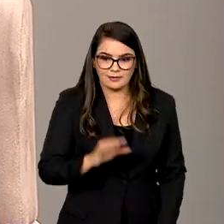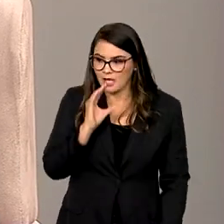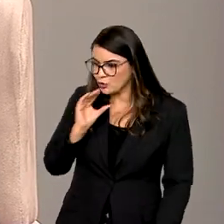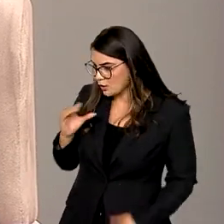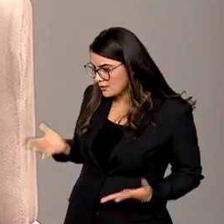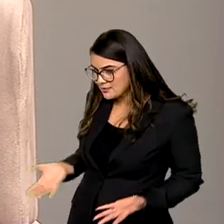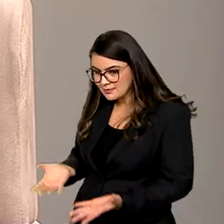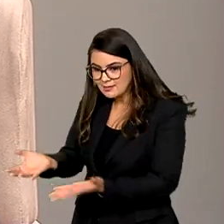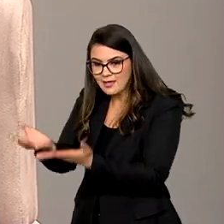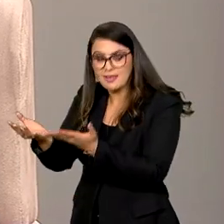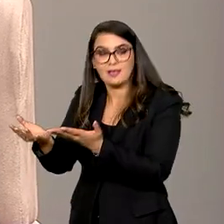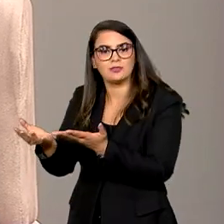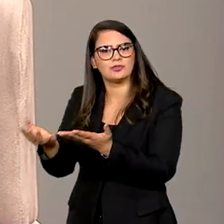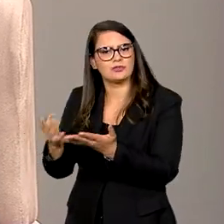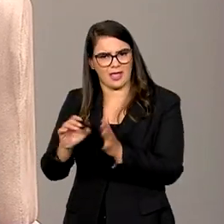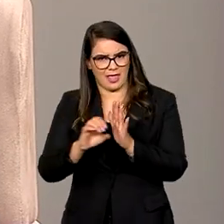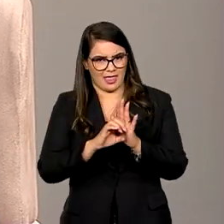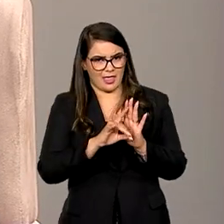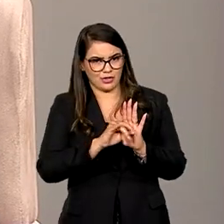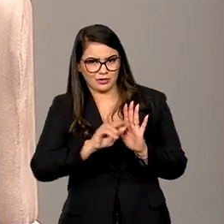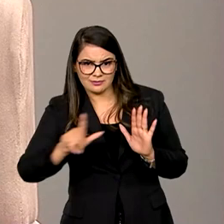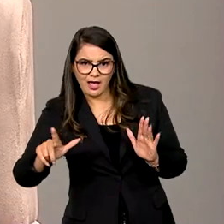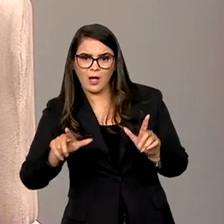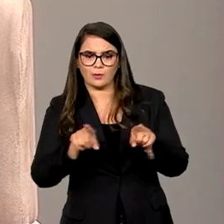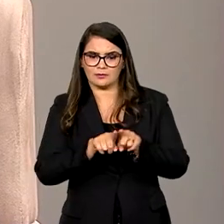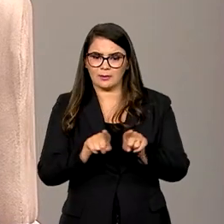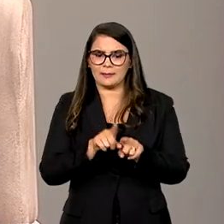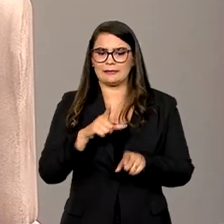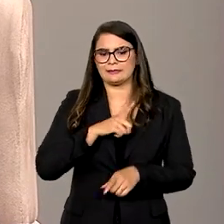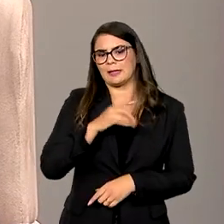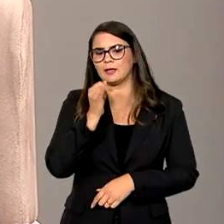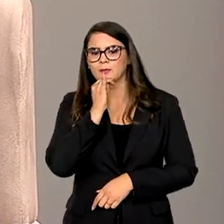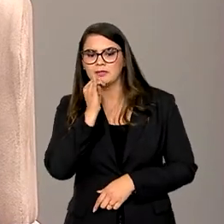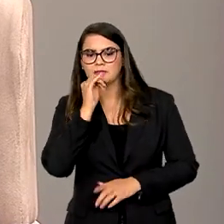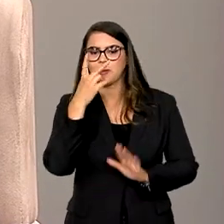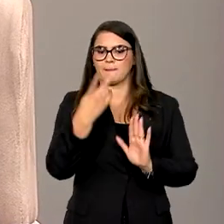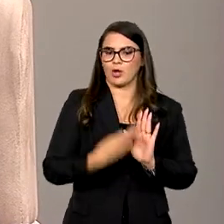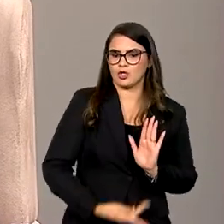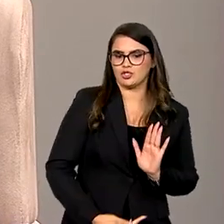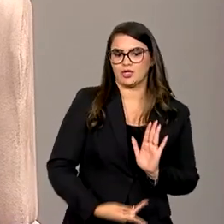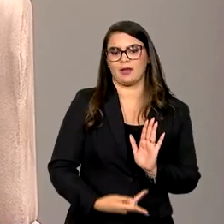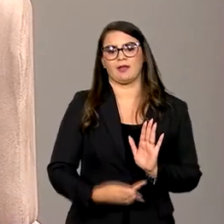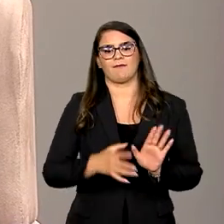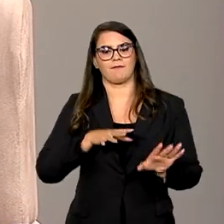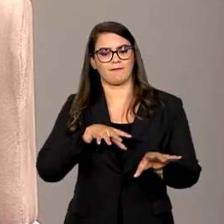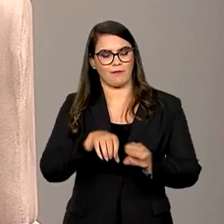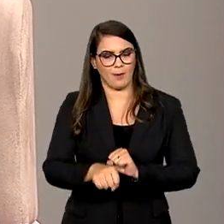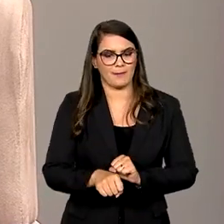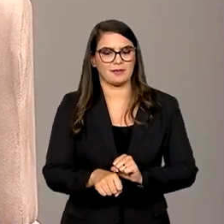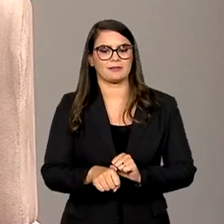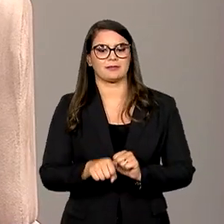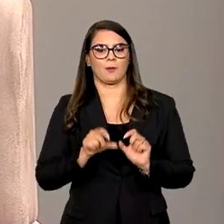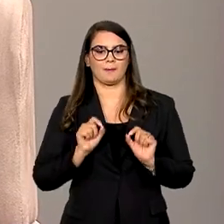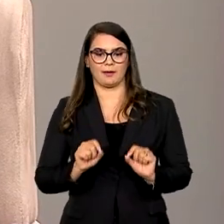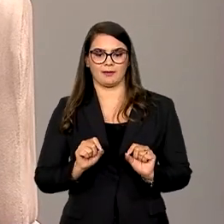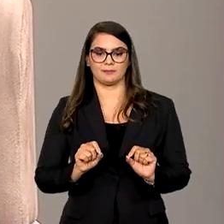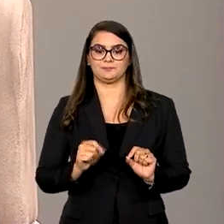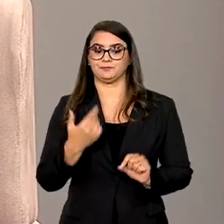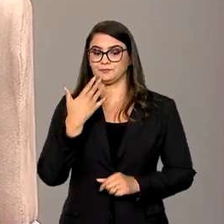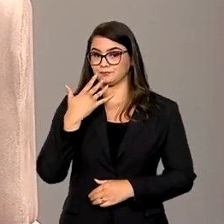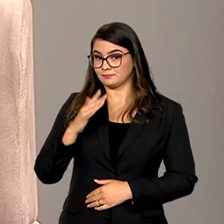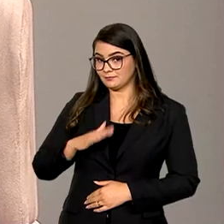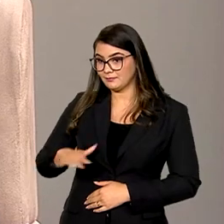adolescentes. Será que esse edital também contempla, por exemplo, projetos de formação para que as